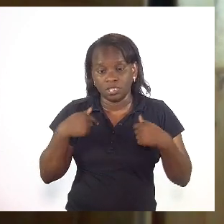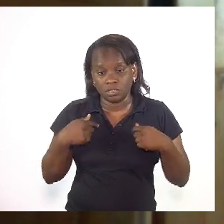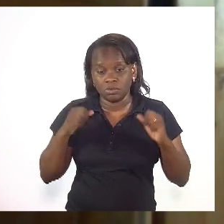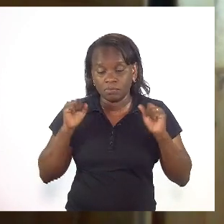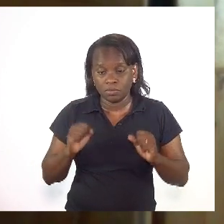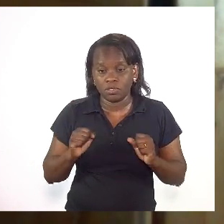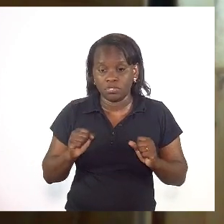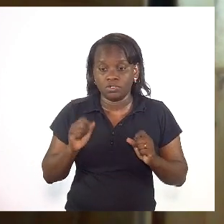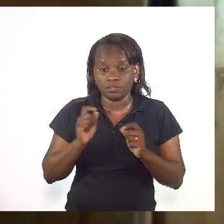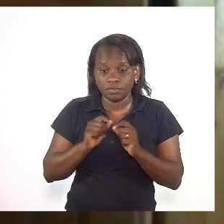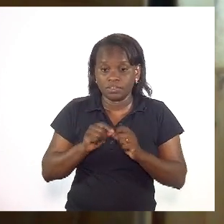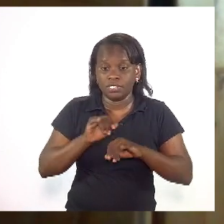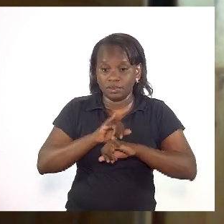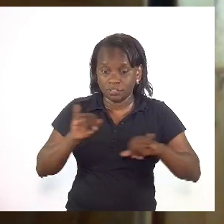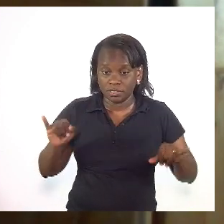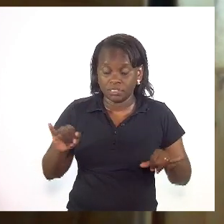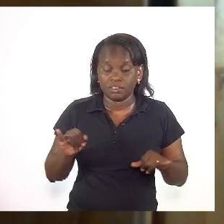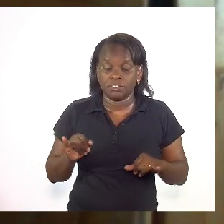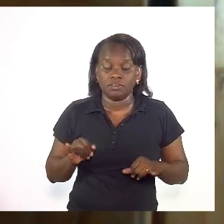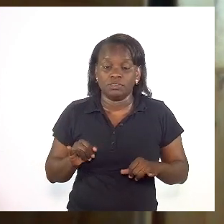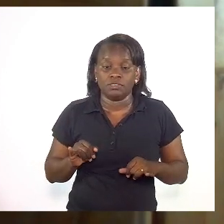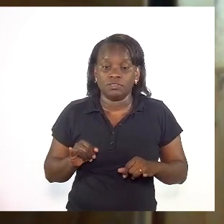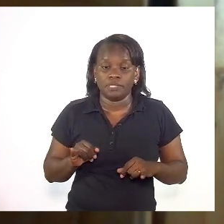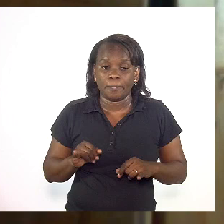posso emitir